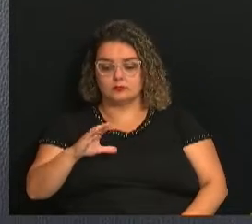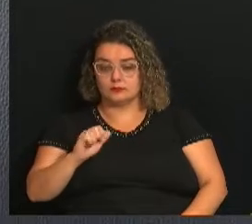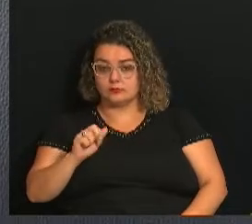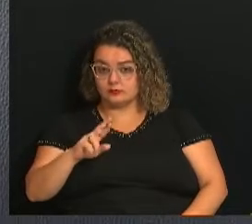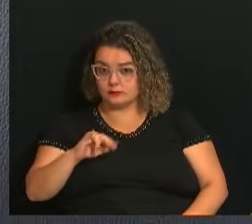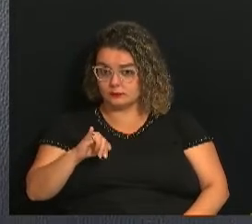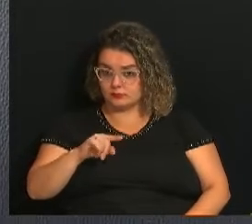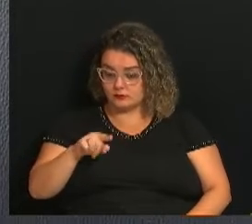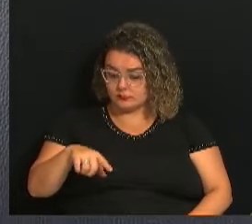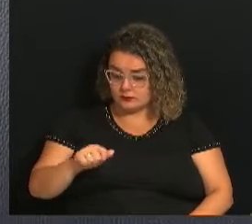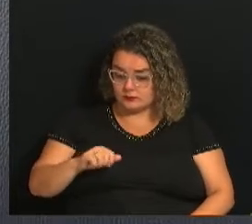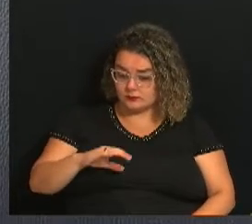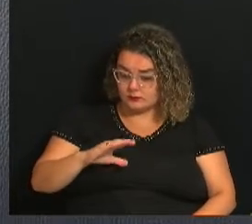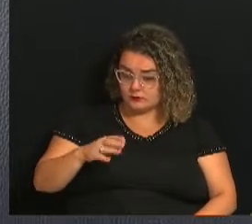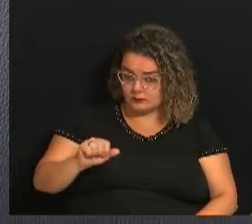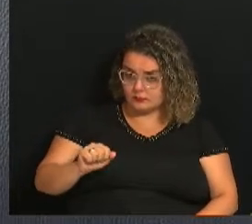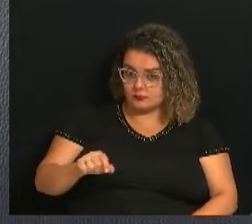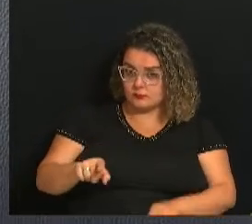gente